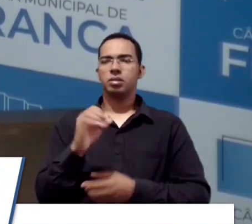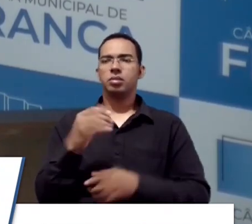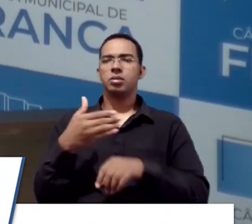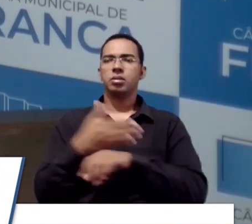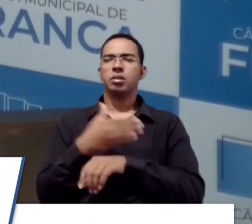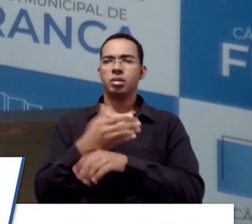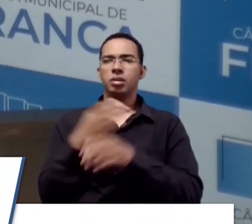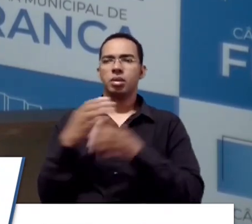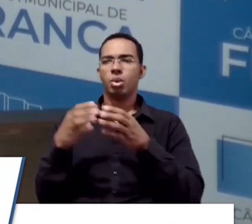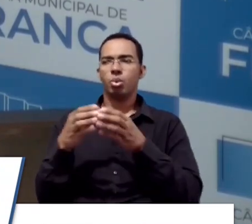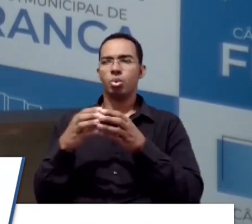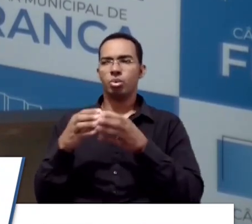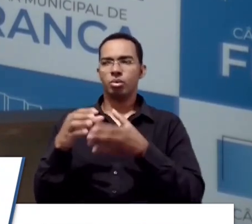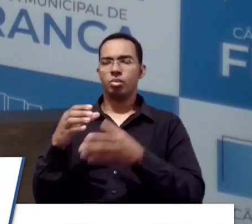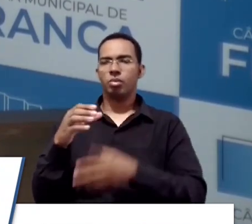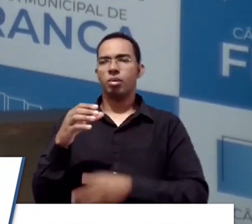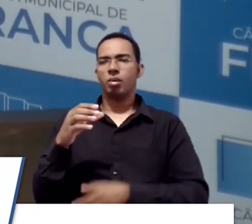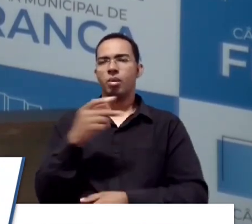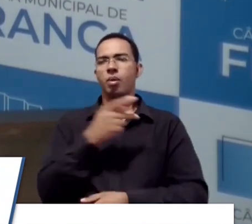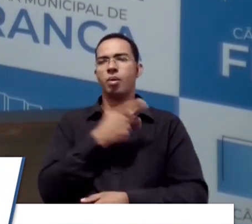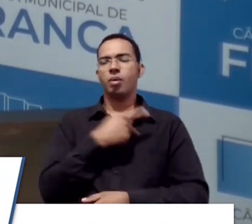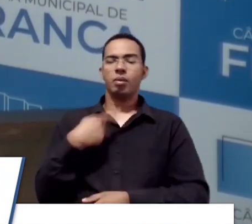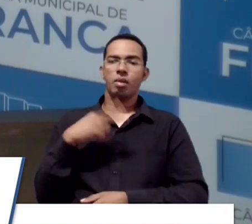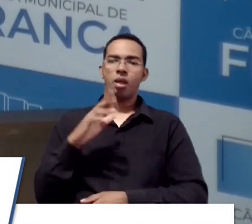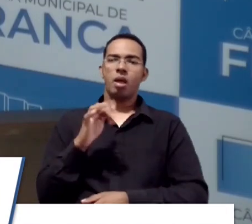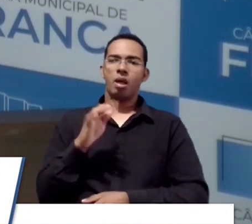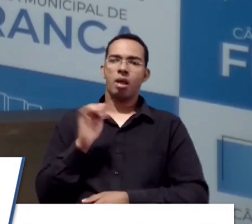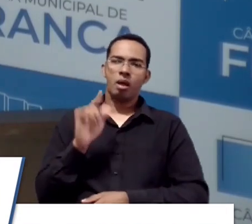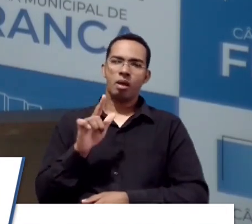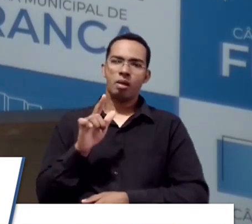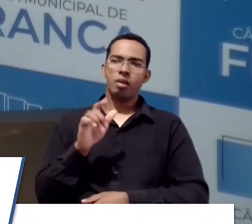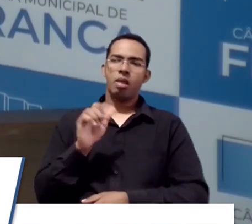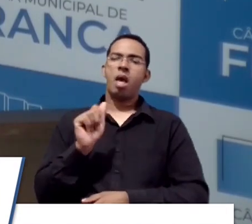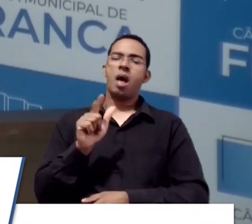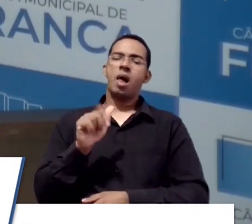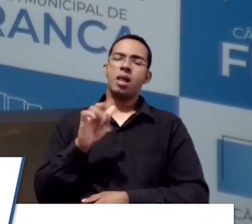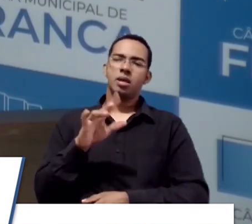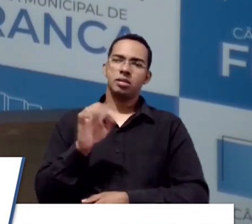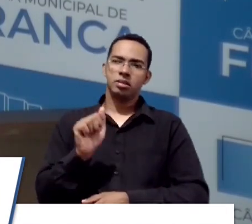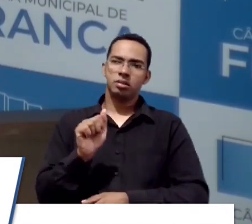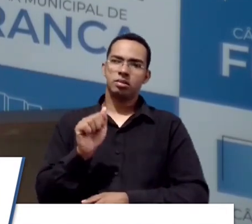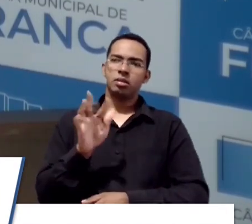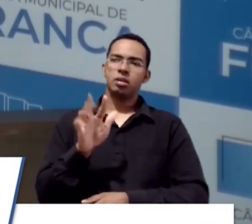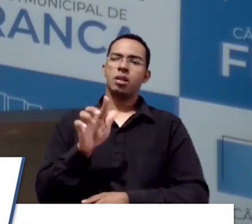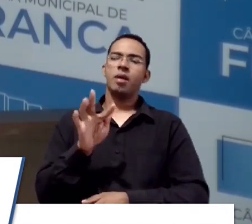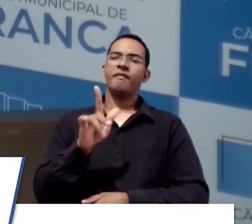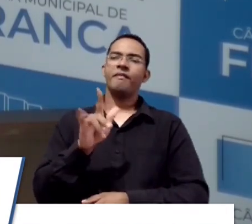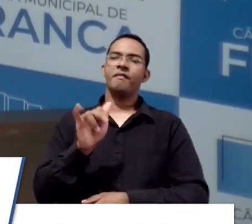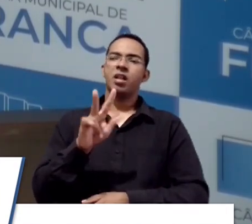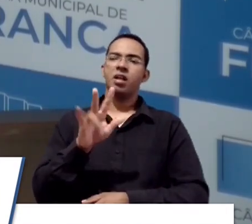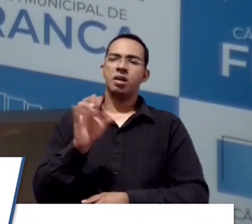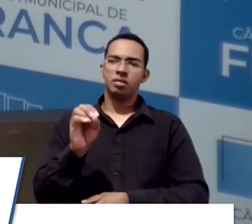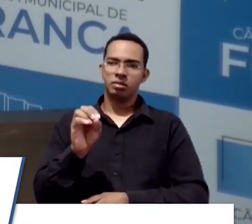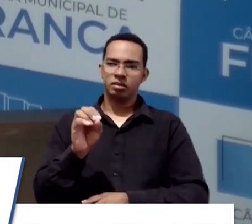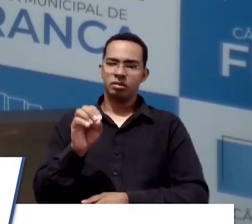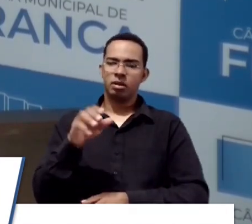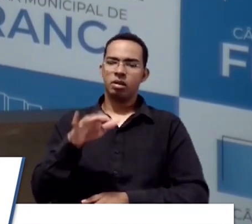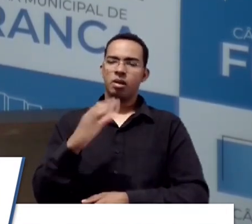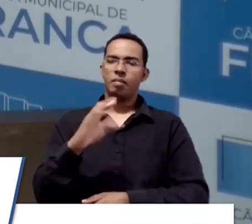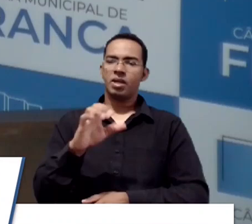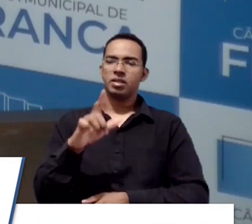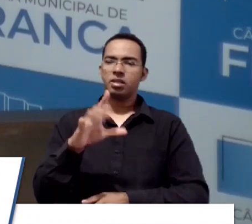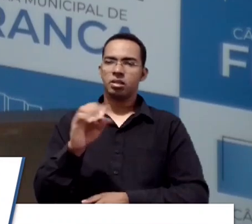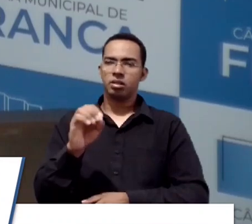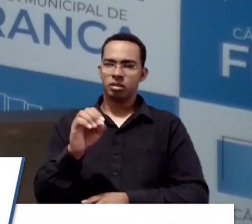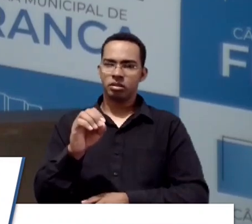pastora Miriam, pastor Rafael, pastor Alessandra Simões e seu esposo, pastor Flávio Simões, pastor Marcelo Macedo,